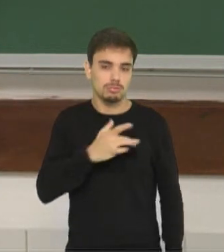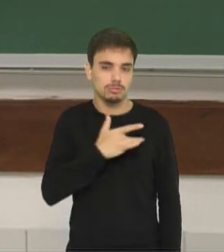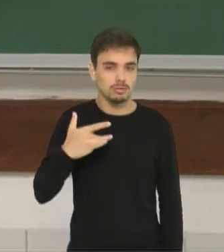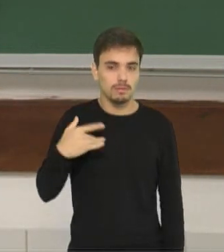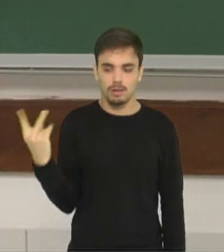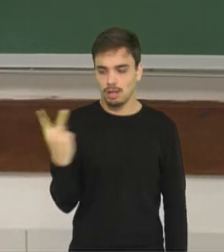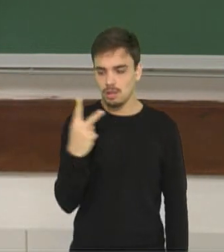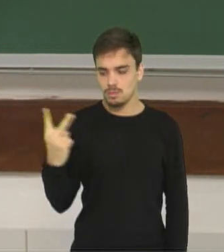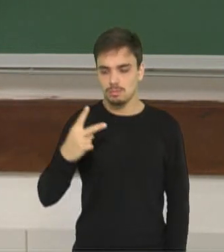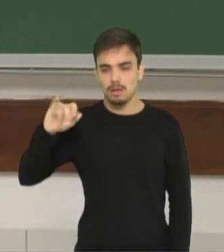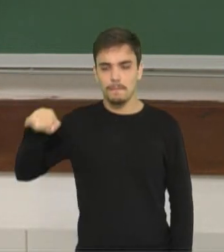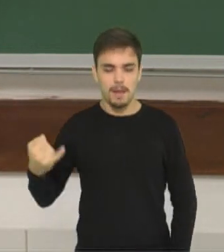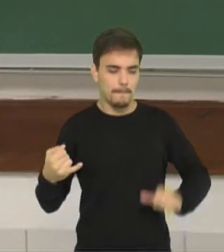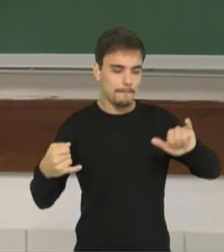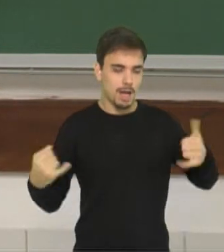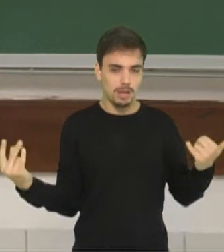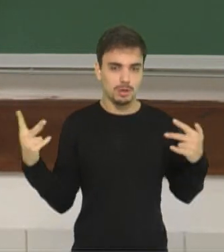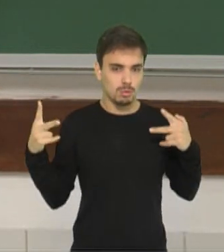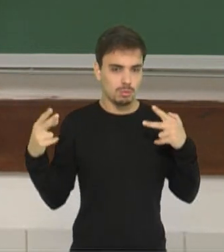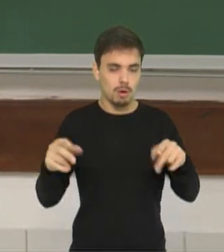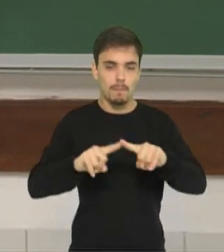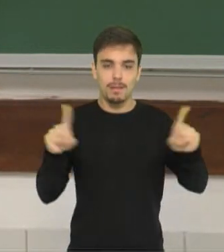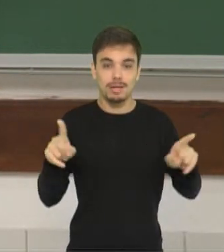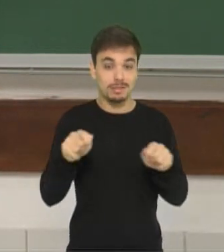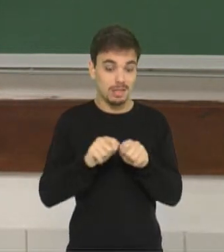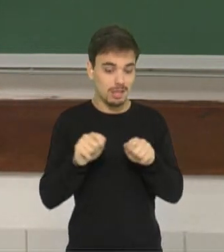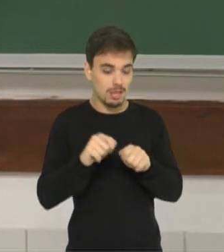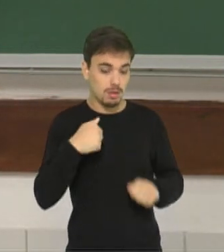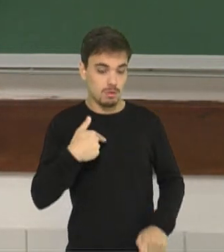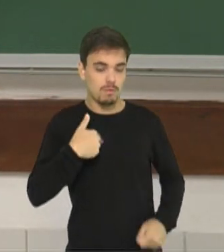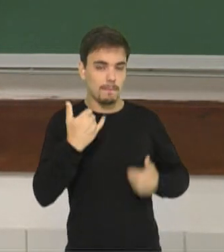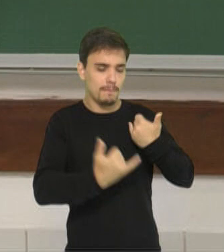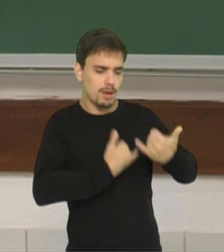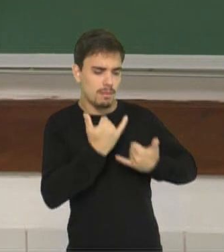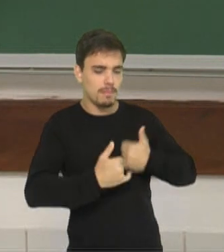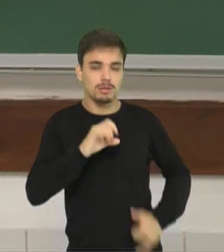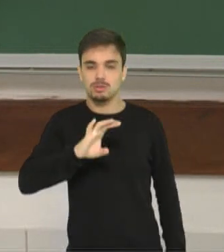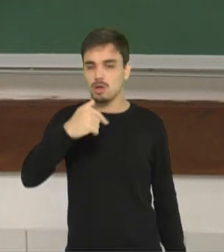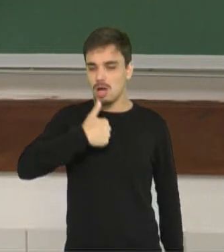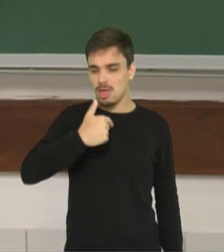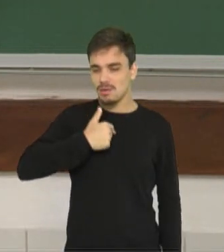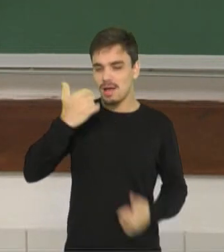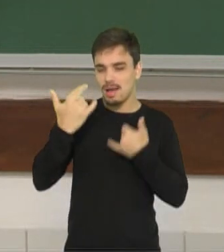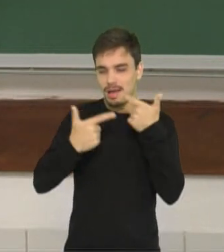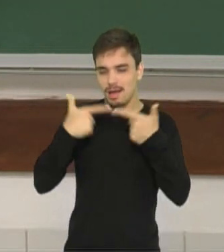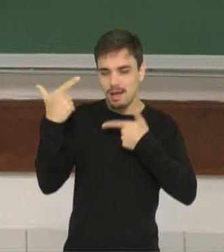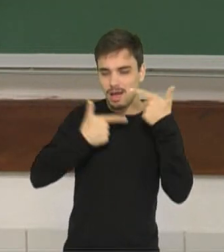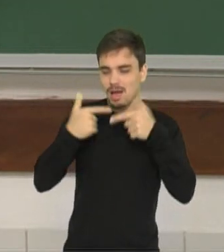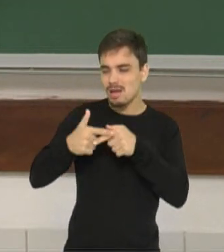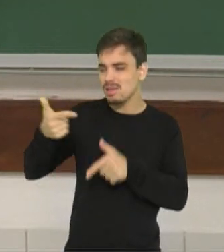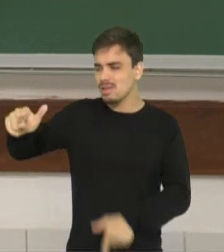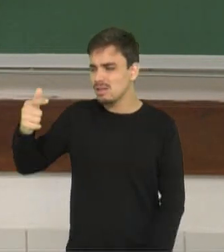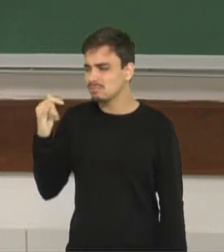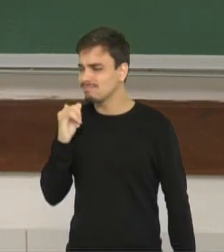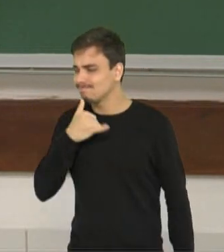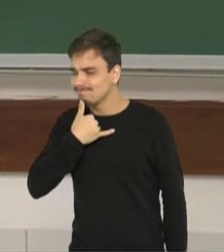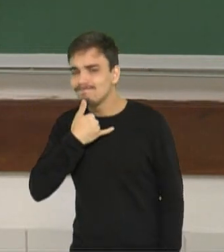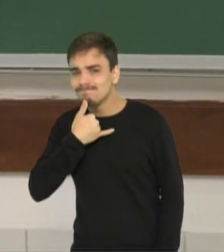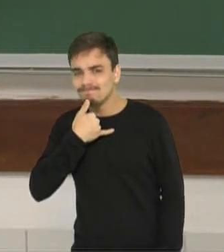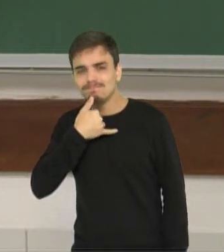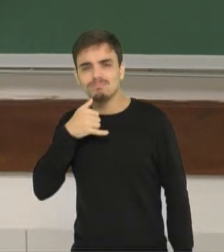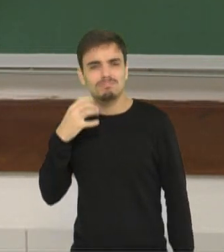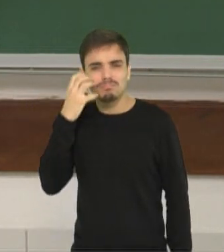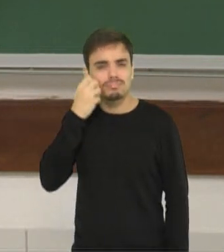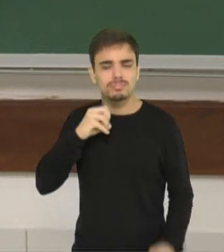partes estão se divertindo. Se eu estou fazendo uma brincadeira e só eu estou me divertindo, o meu colega está triste, está sendo magoado, não